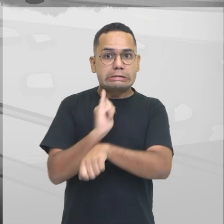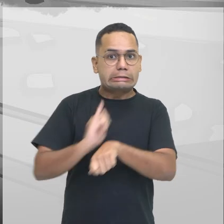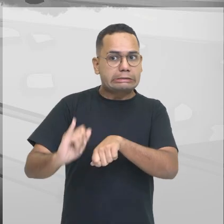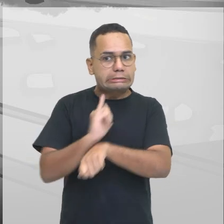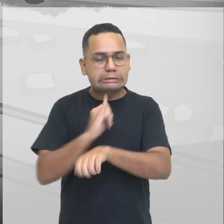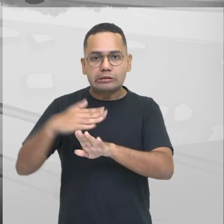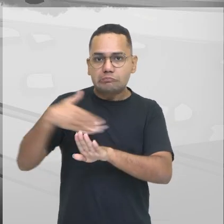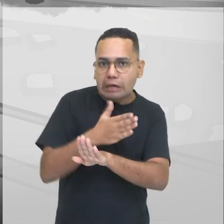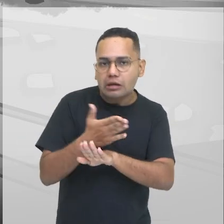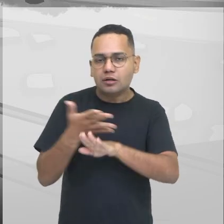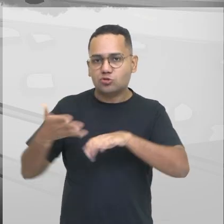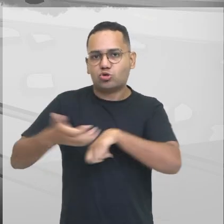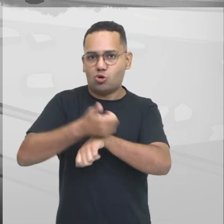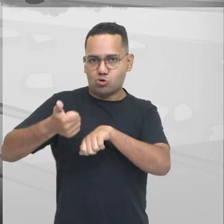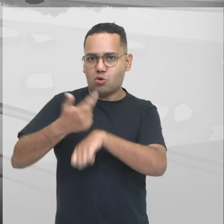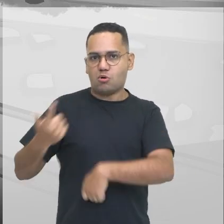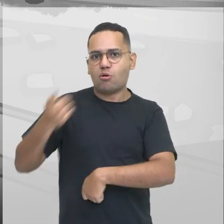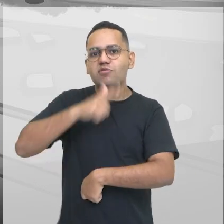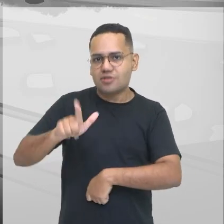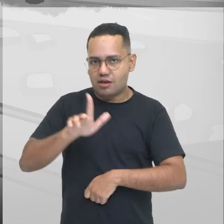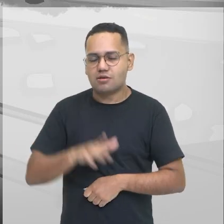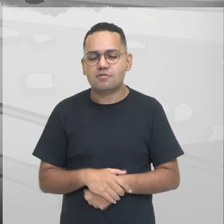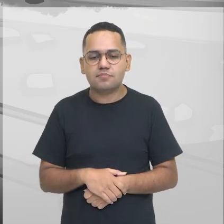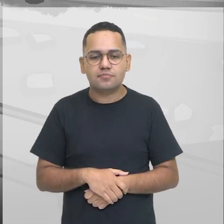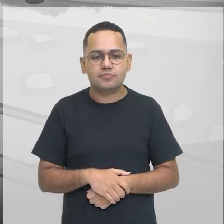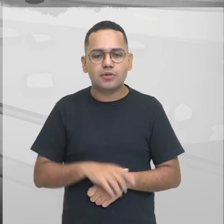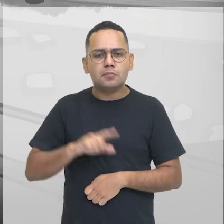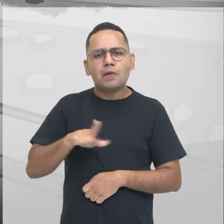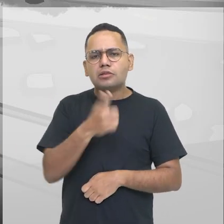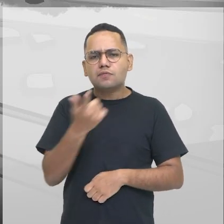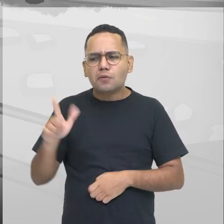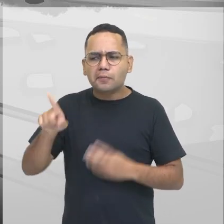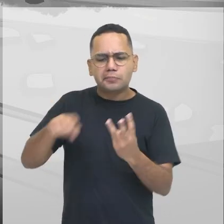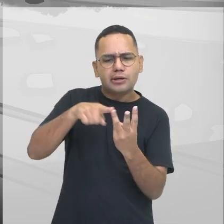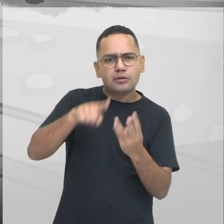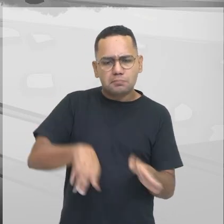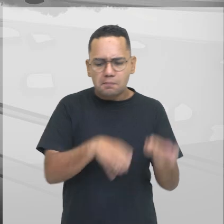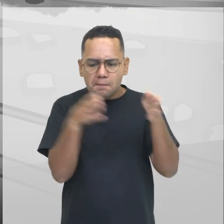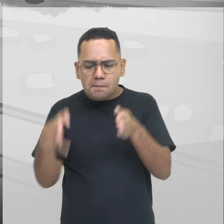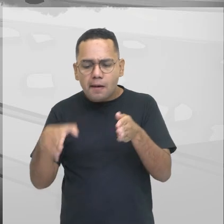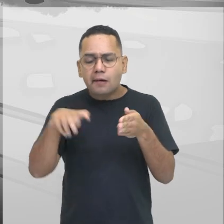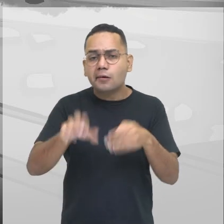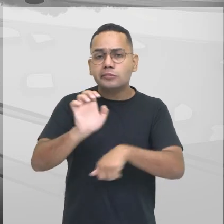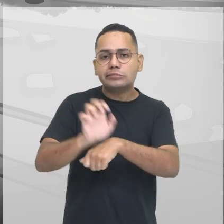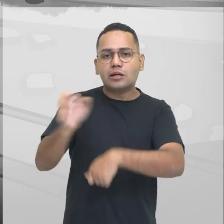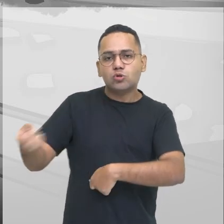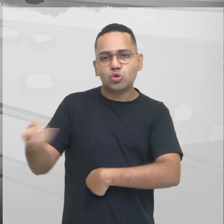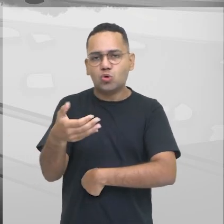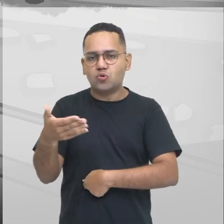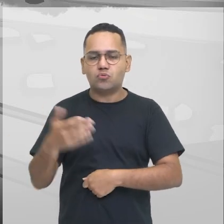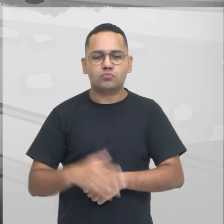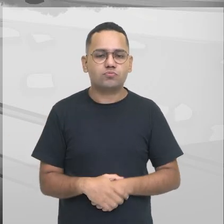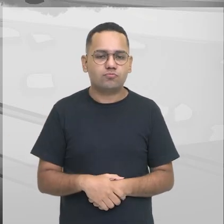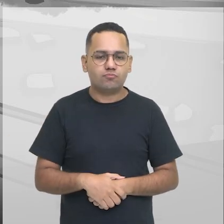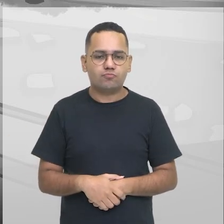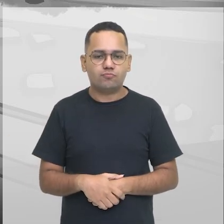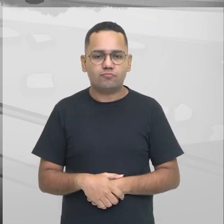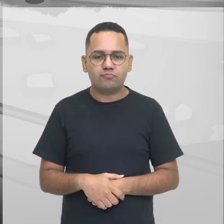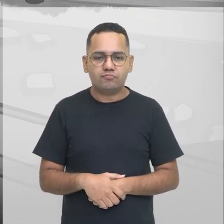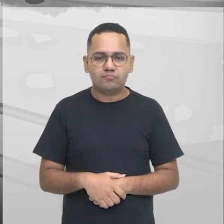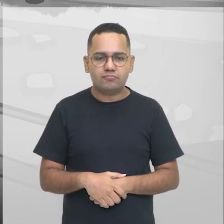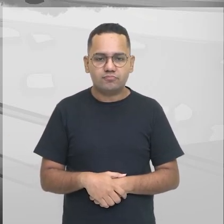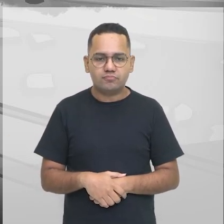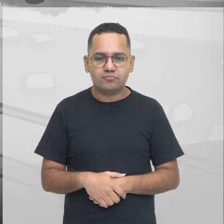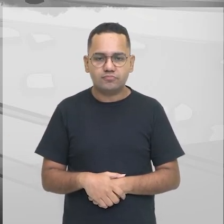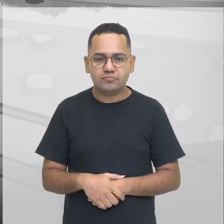instituir um terceiro momento do seu governo, que ficou conhecido como governo do Estado Novo. A gente vai começar,